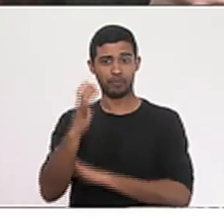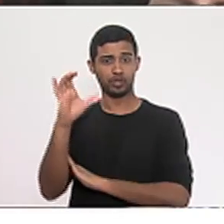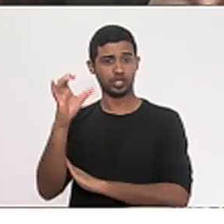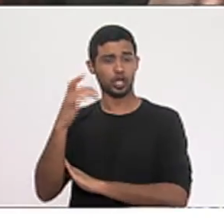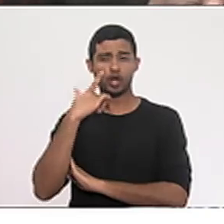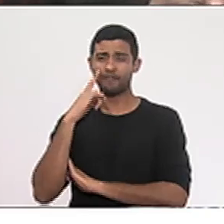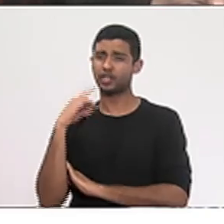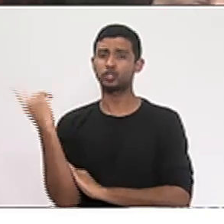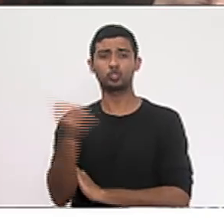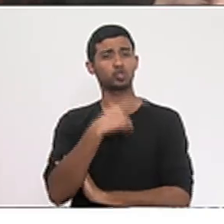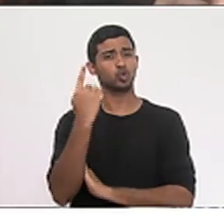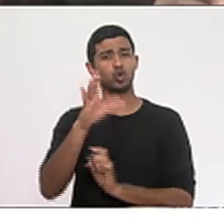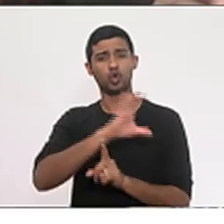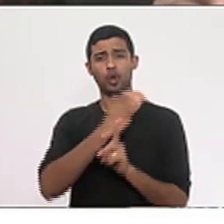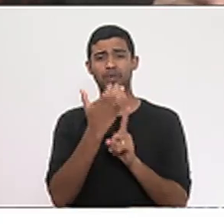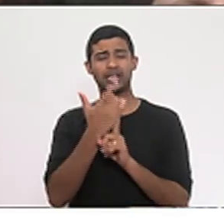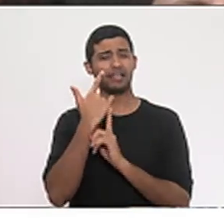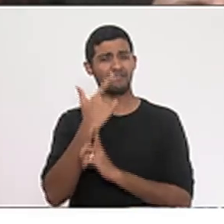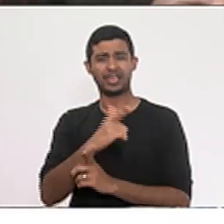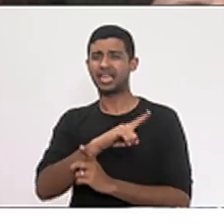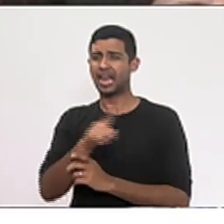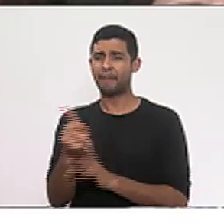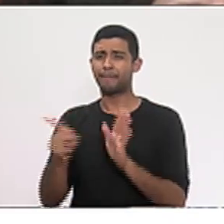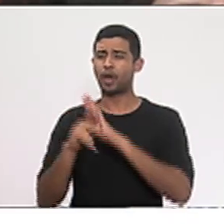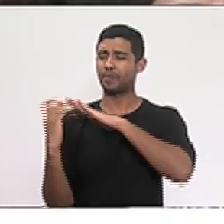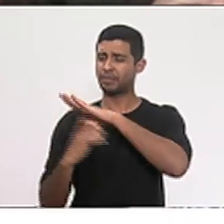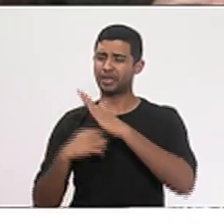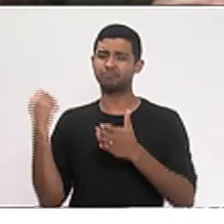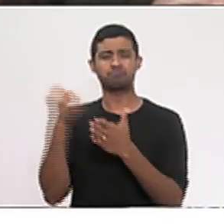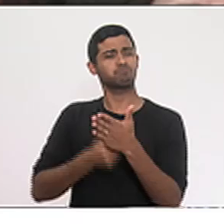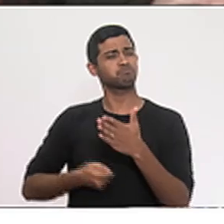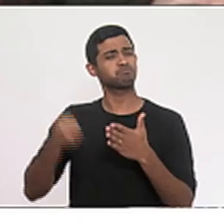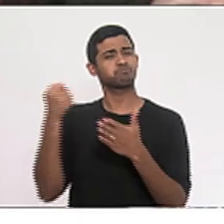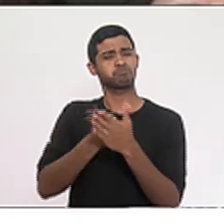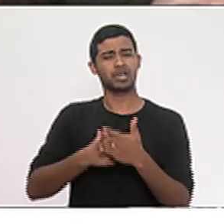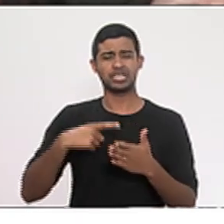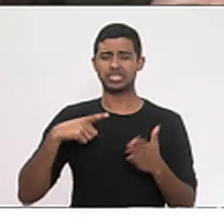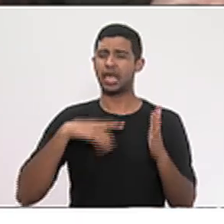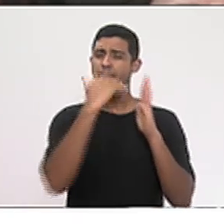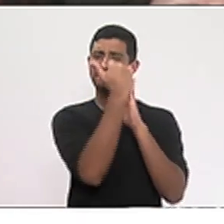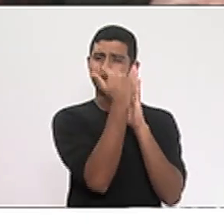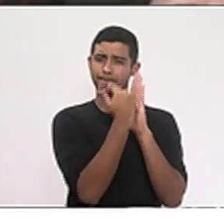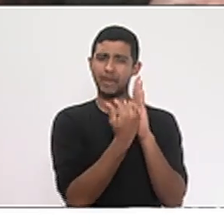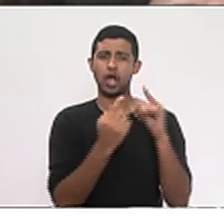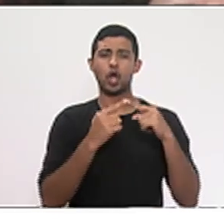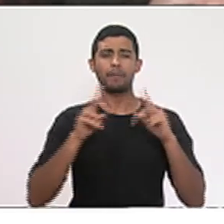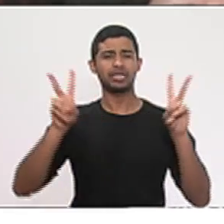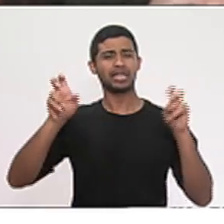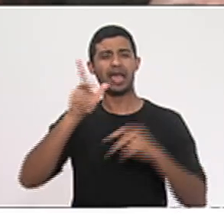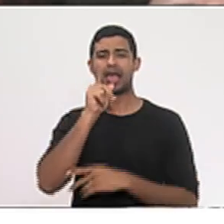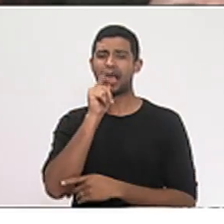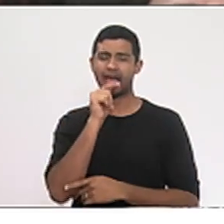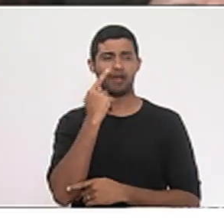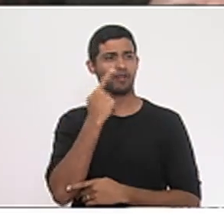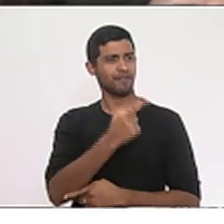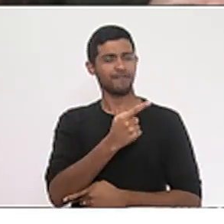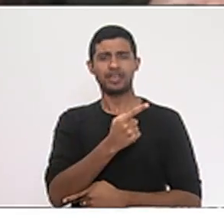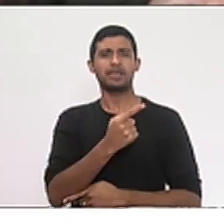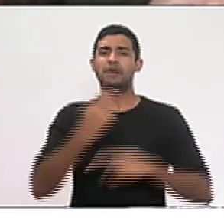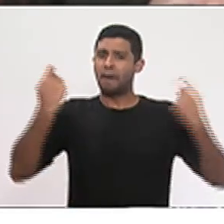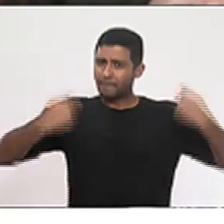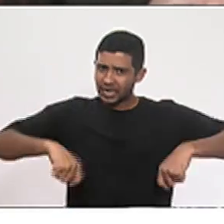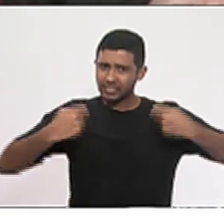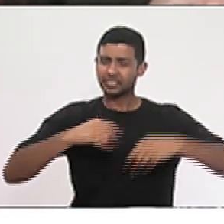toda a comunidade sedaiana que vem lutando em torno de uma pauta, que é a pauta da água como um bem